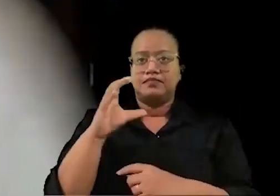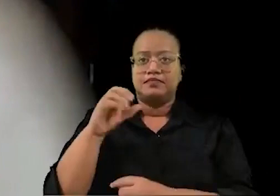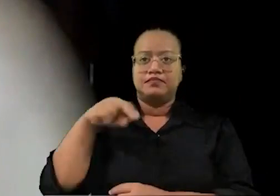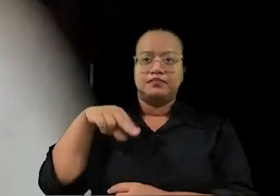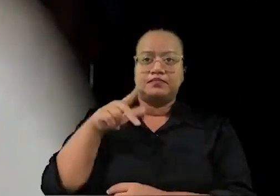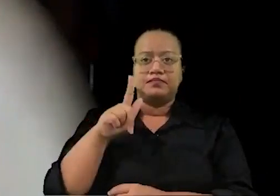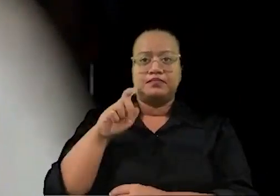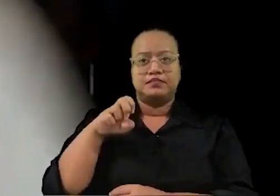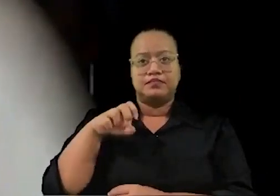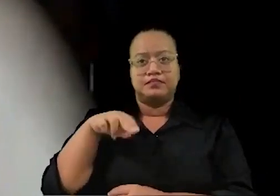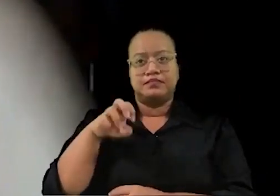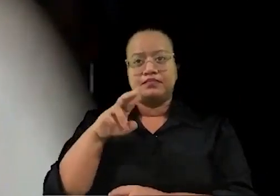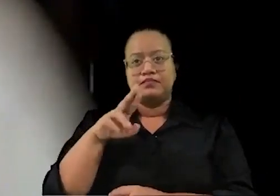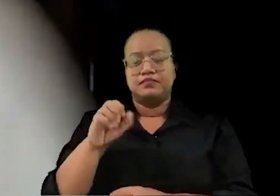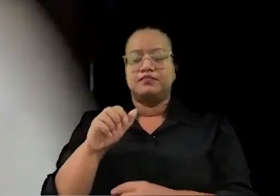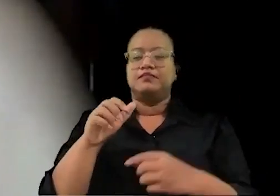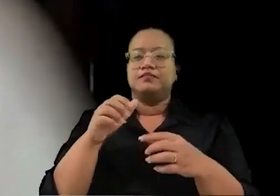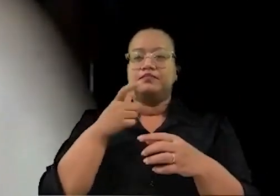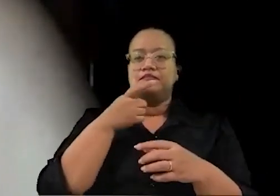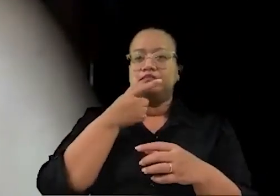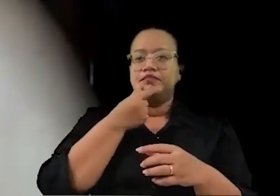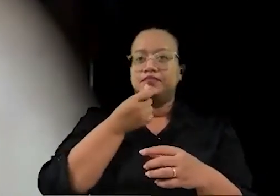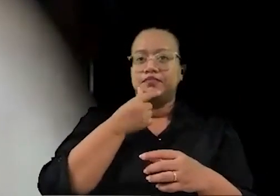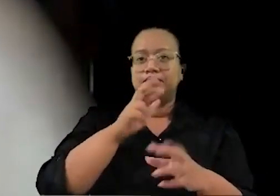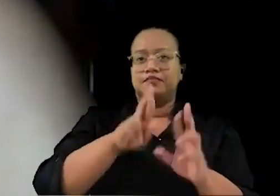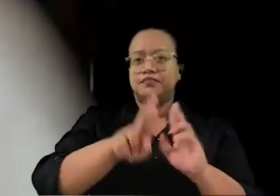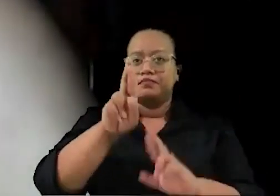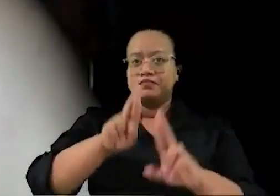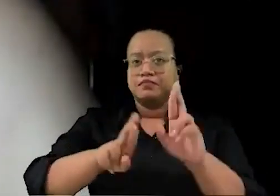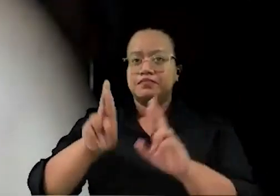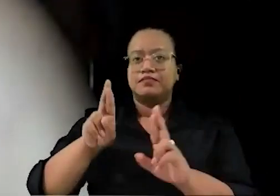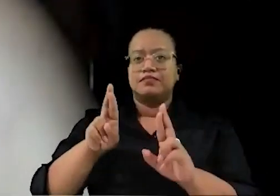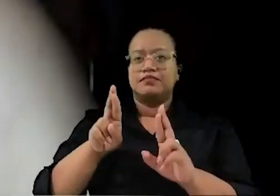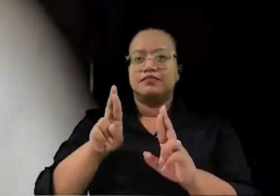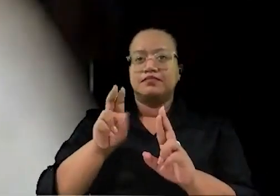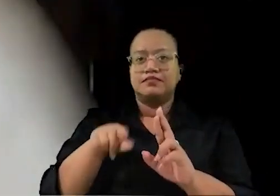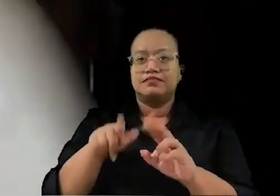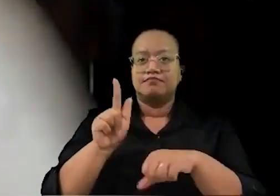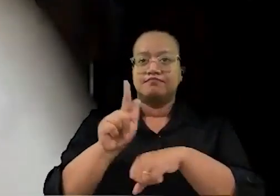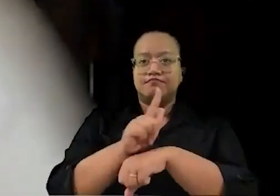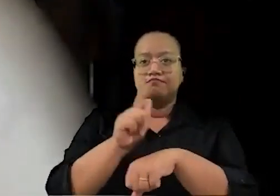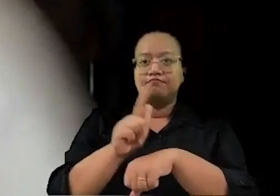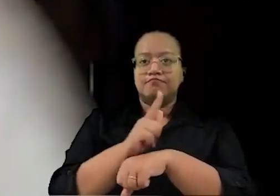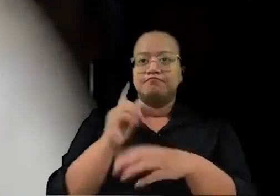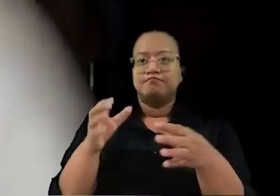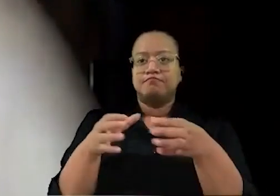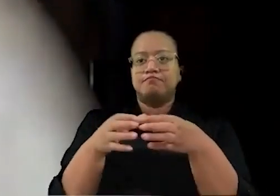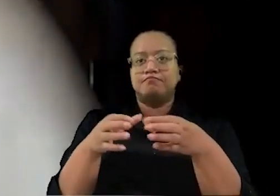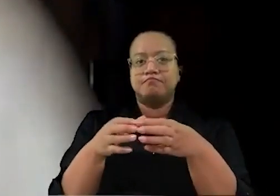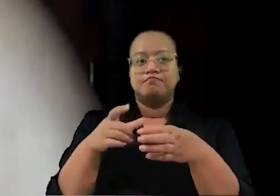meninos aqui, pelo menos nessa gestão, que tem colaborado muito